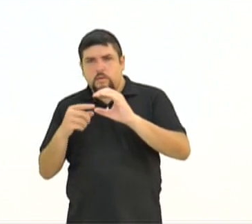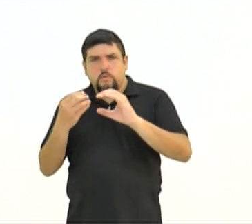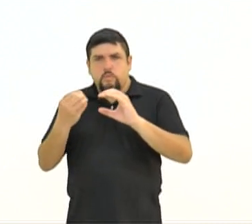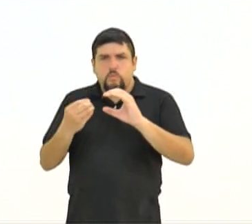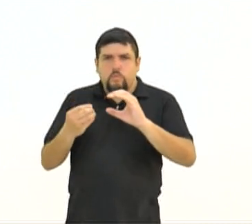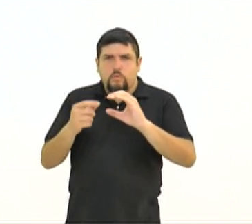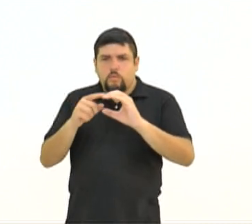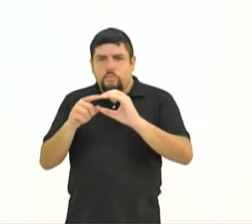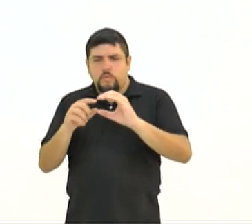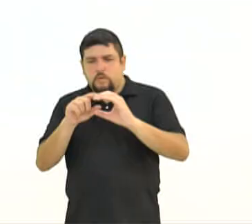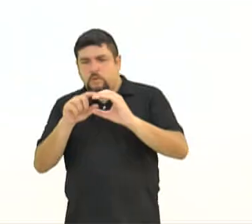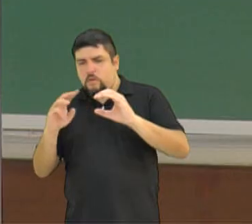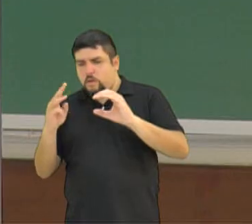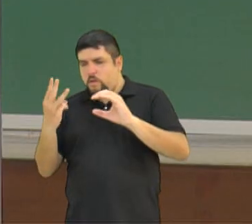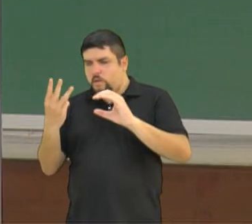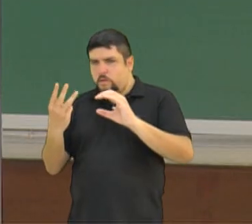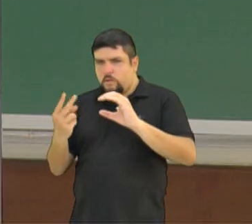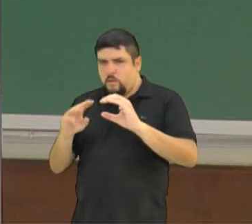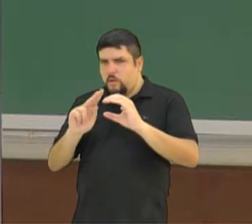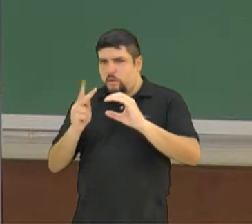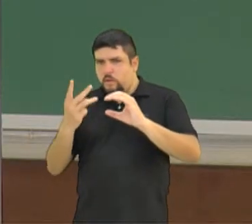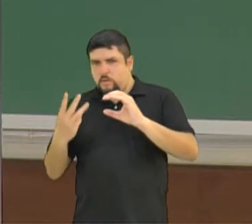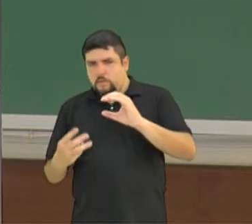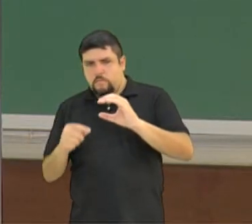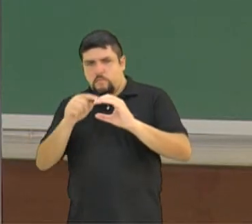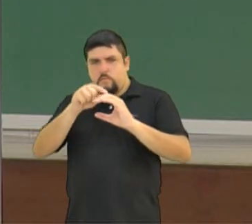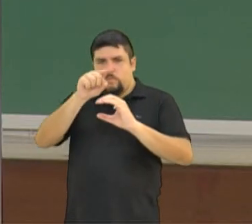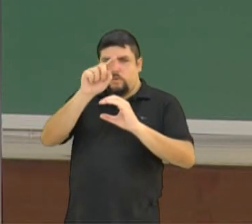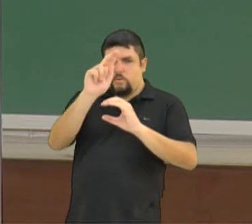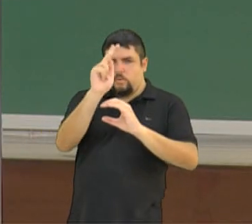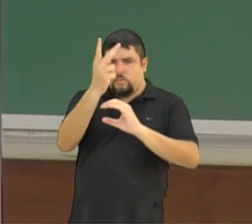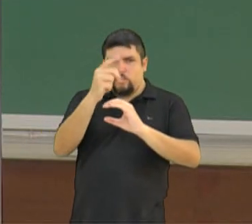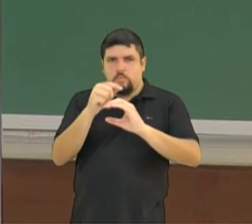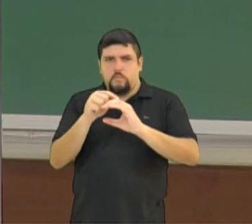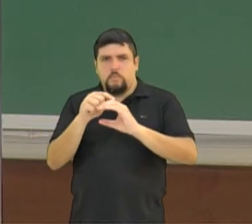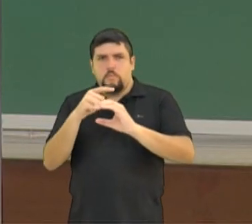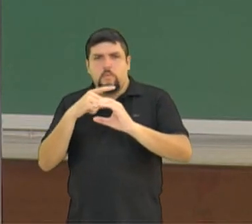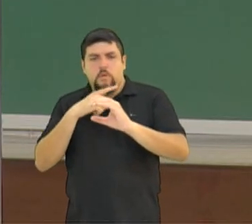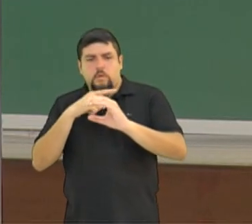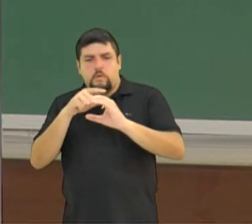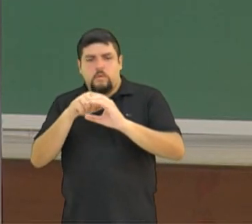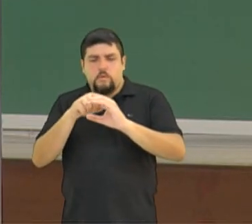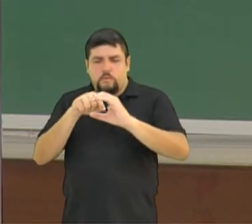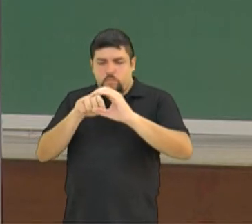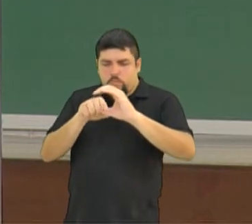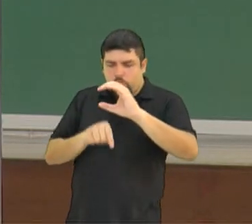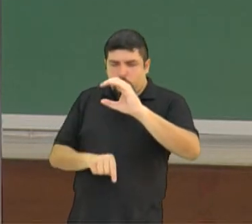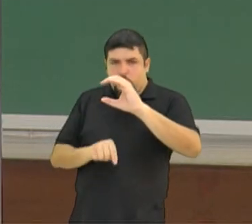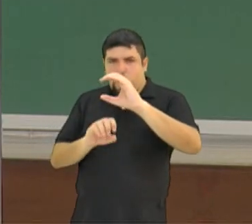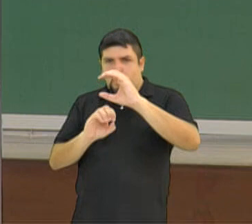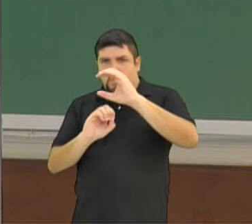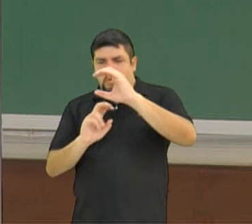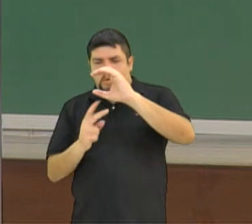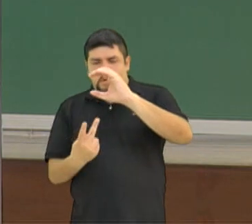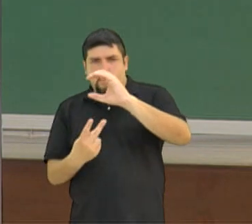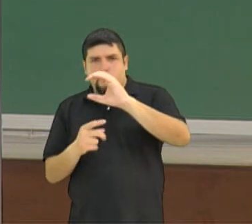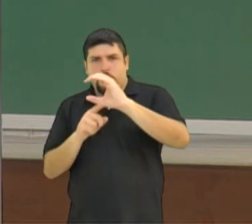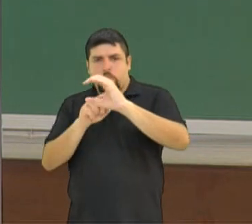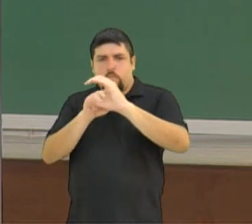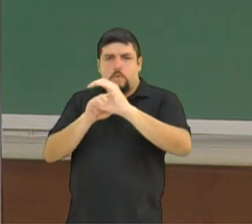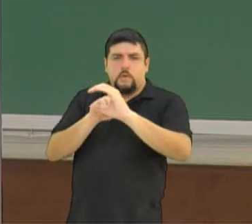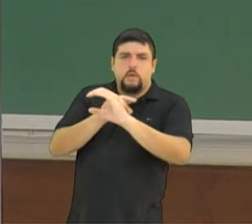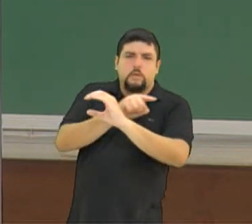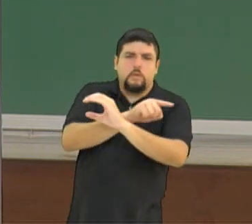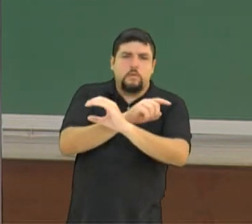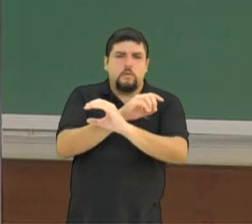tenho um CH3 para um lado, eu tenho um hidrogênio para cima, eu tenho um OH para baixo e minha